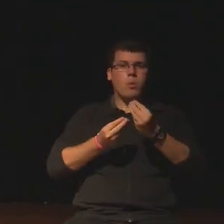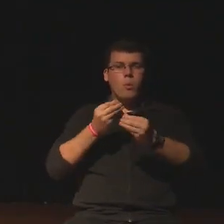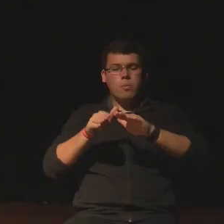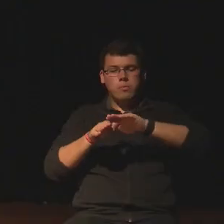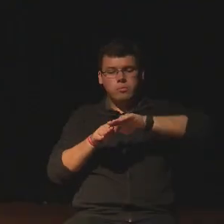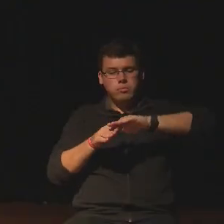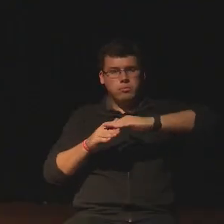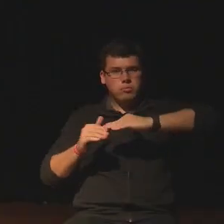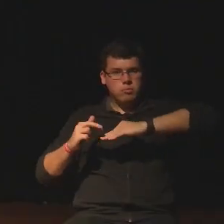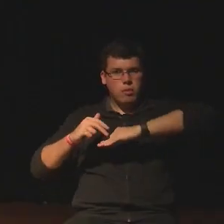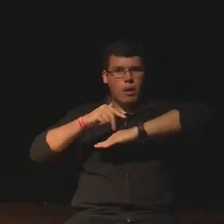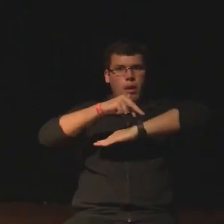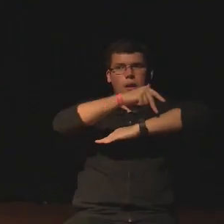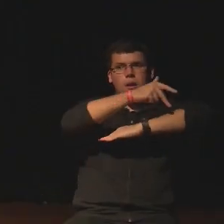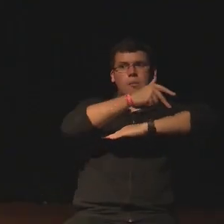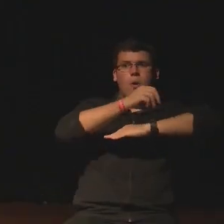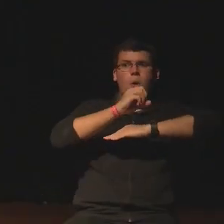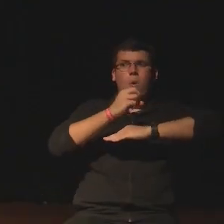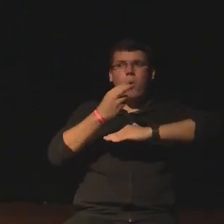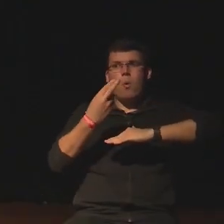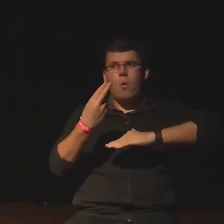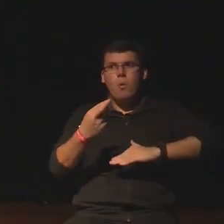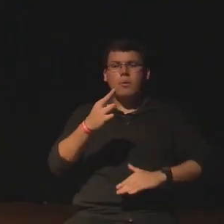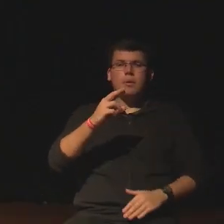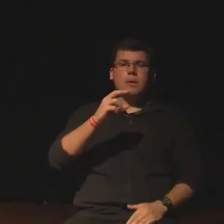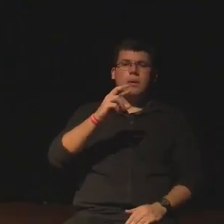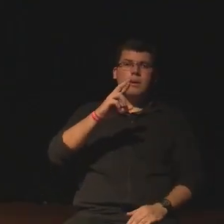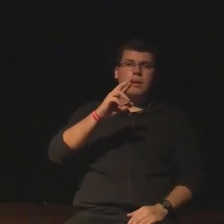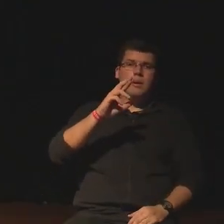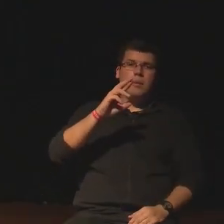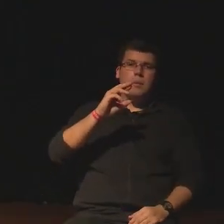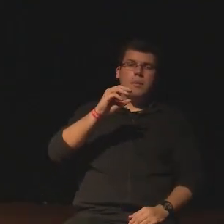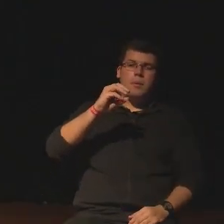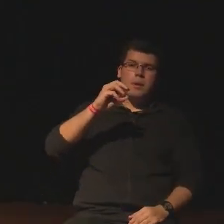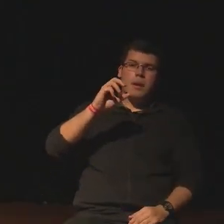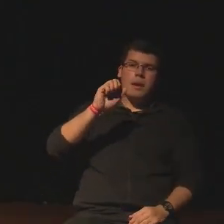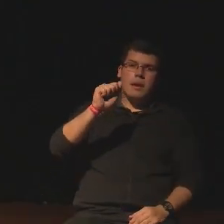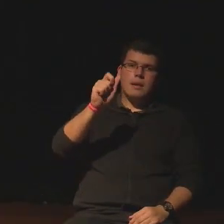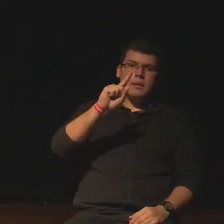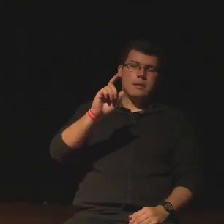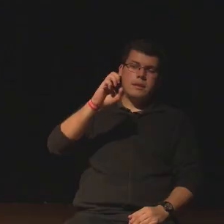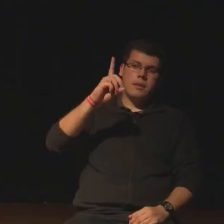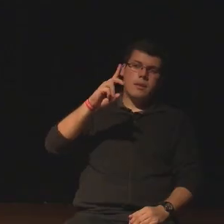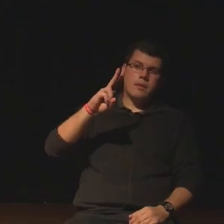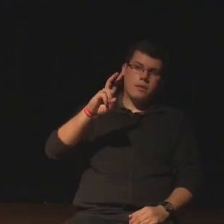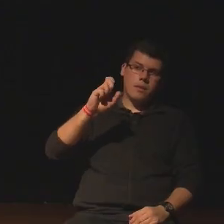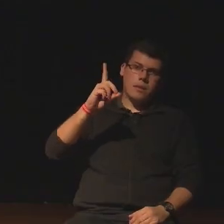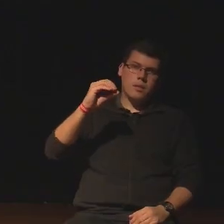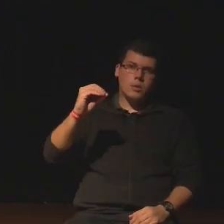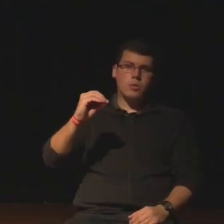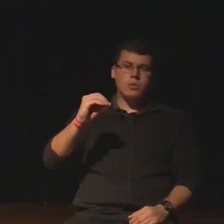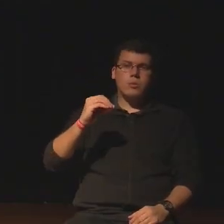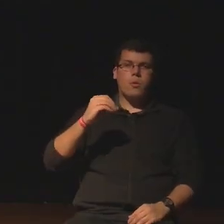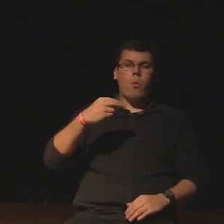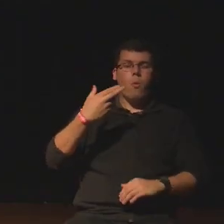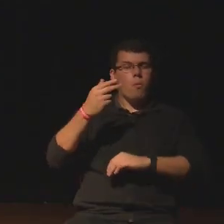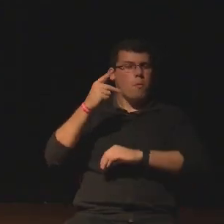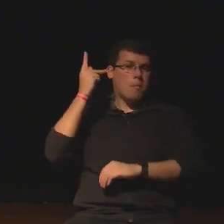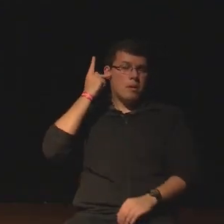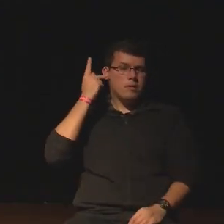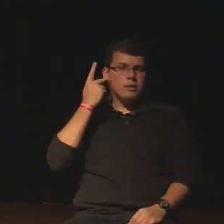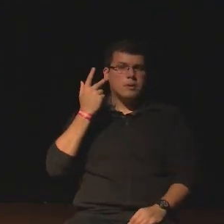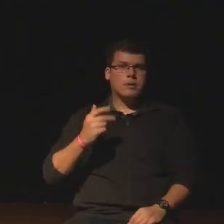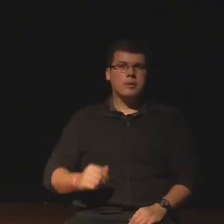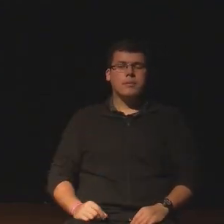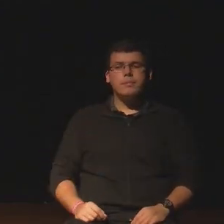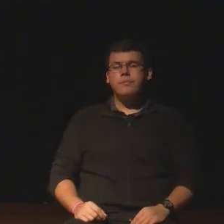ou é pela Ministro Rocha Azevedo, Peixoto Gomide vem, ou Avenida Paulista, né? O